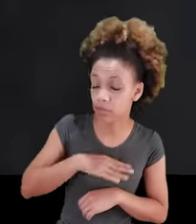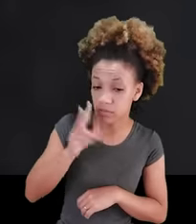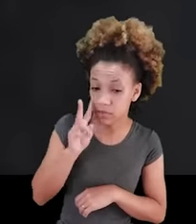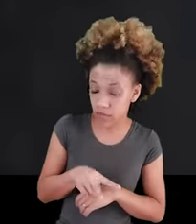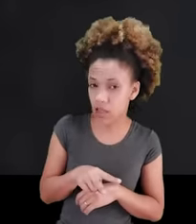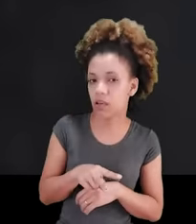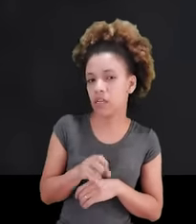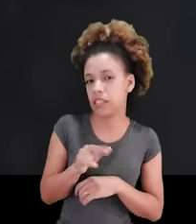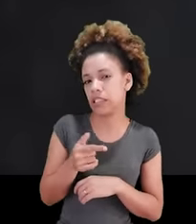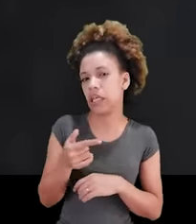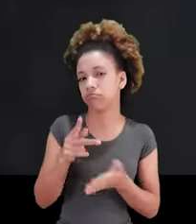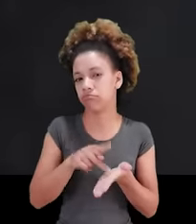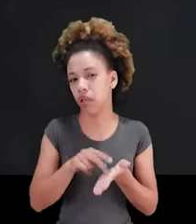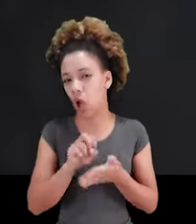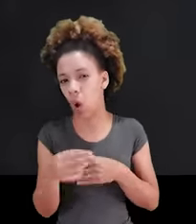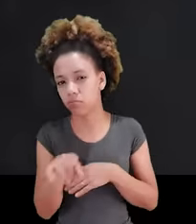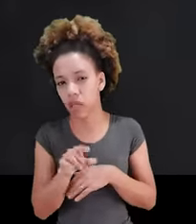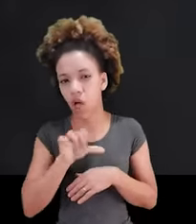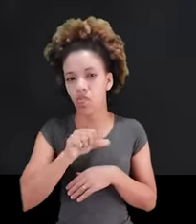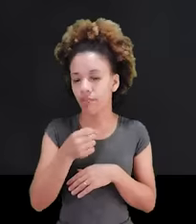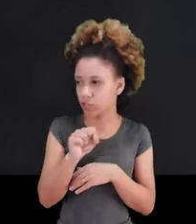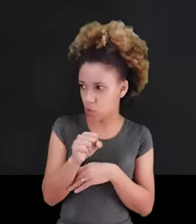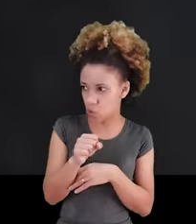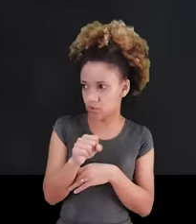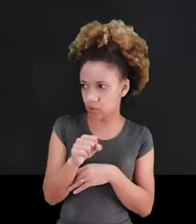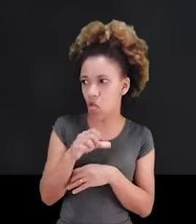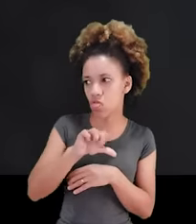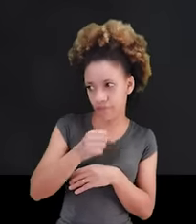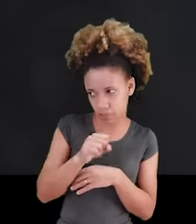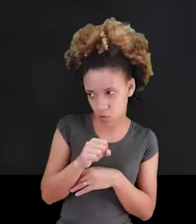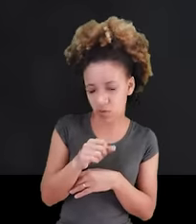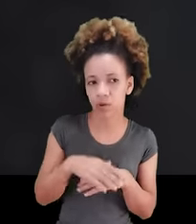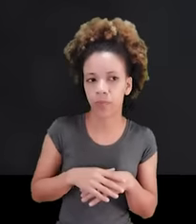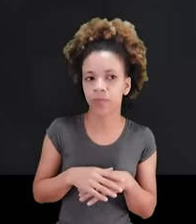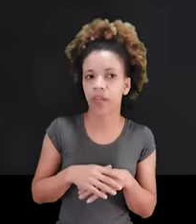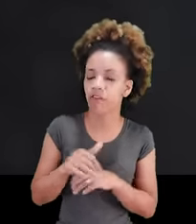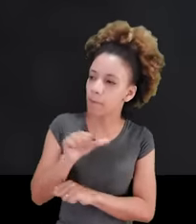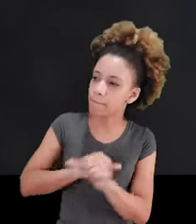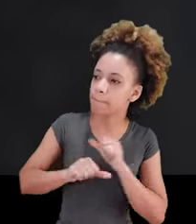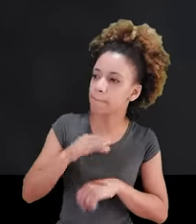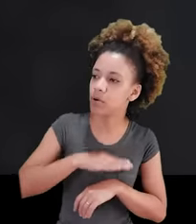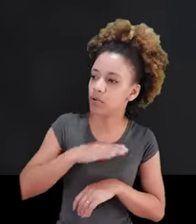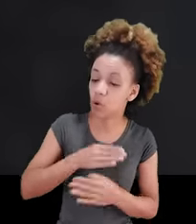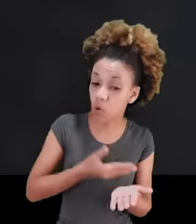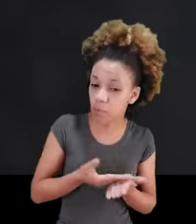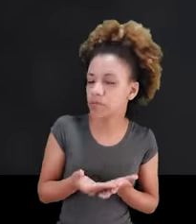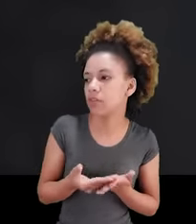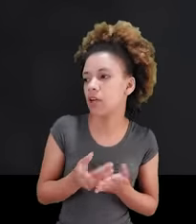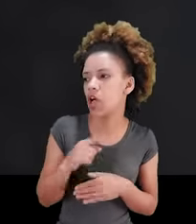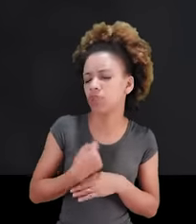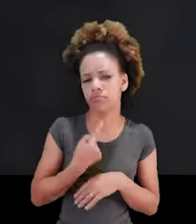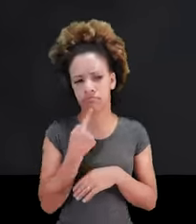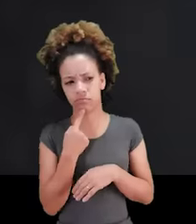isto digam se eu tenho ou não razão, eu acho que em 98, quando nós fizemos a Expo 98, foi o ponto de viragem que Portugal começou a perceber, peraí, nós somos